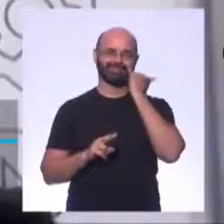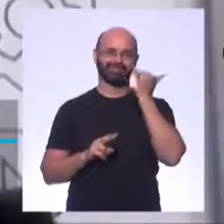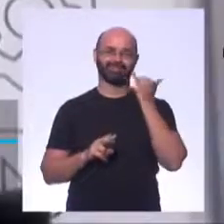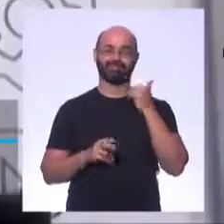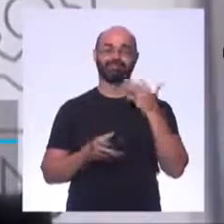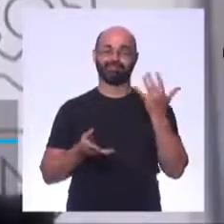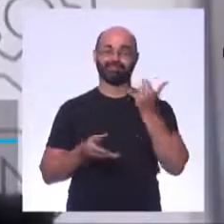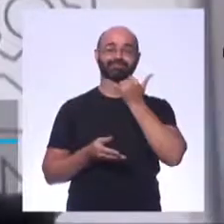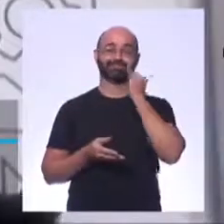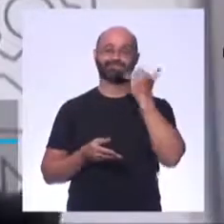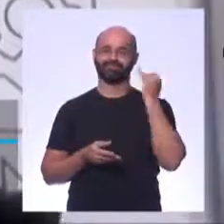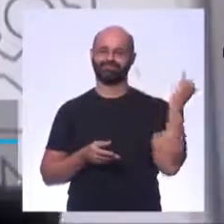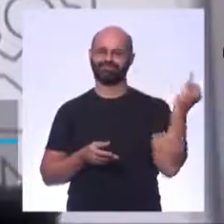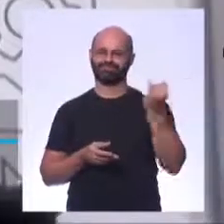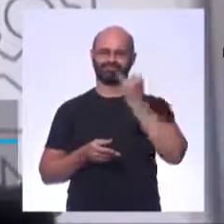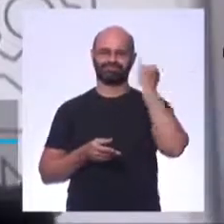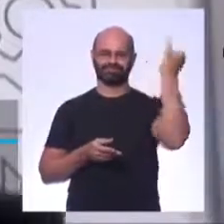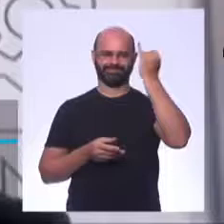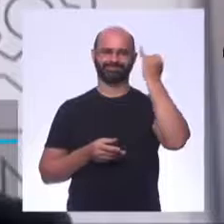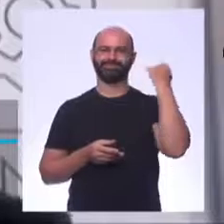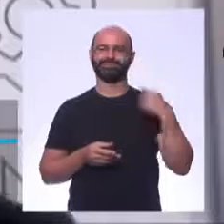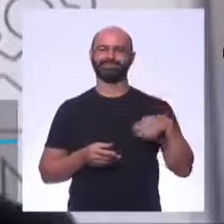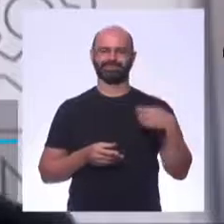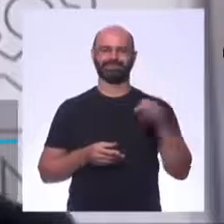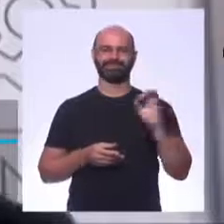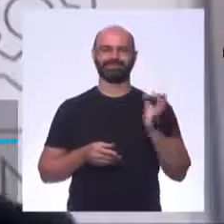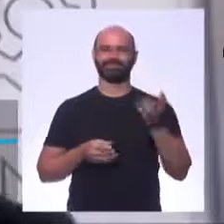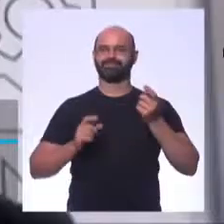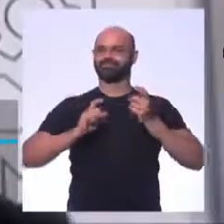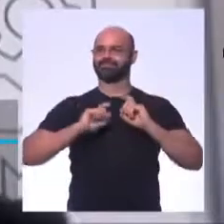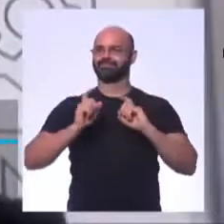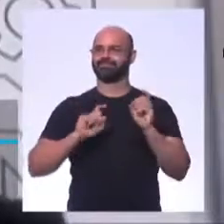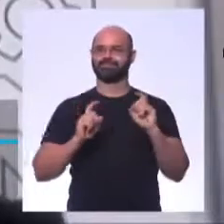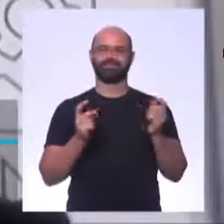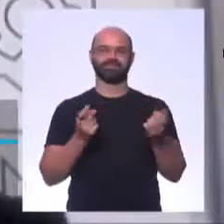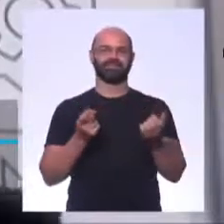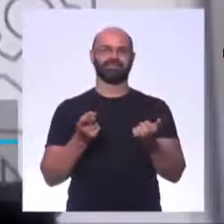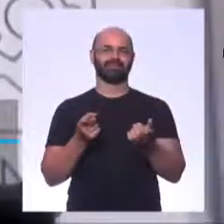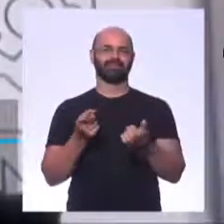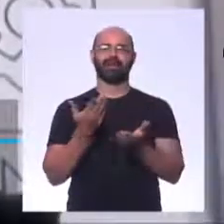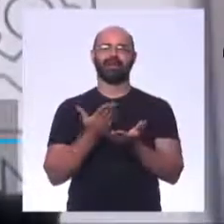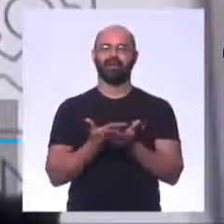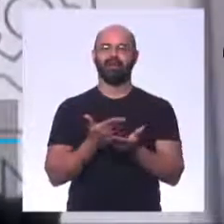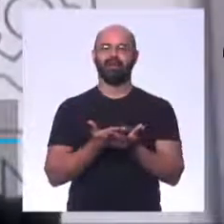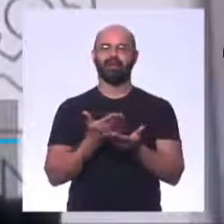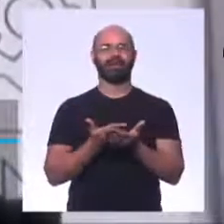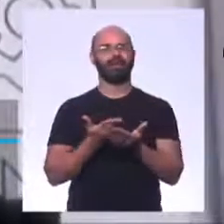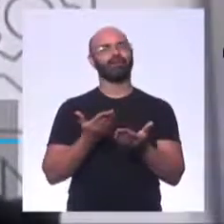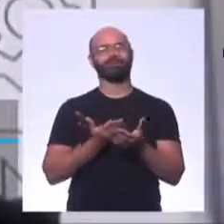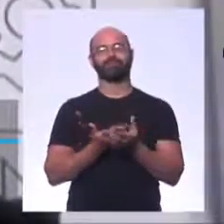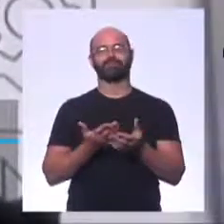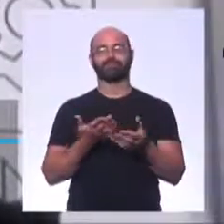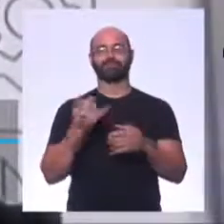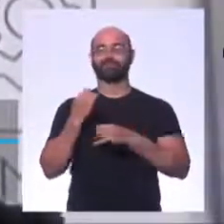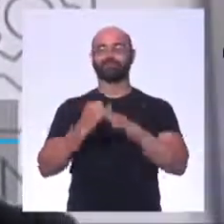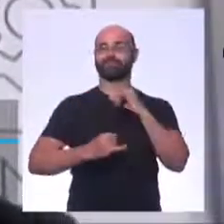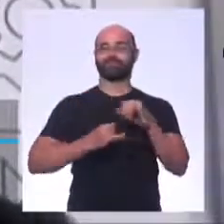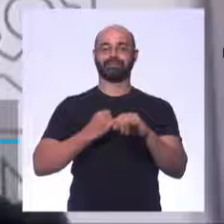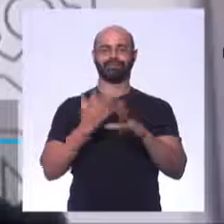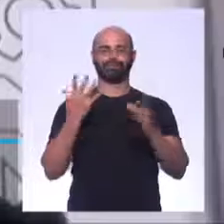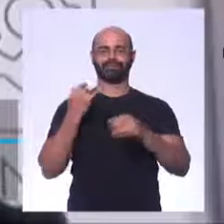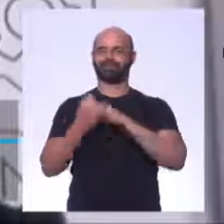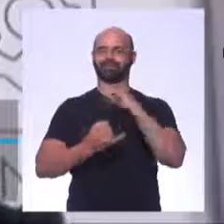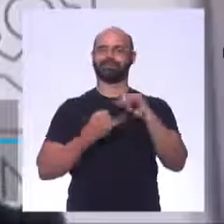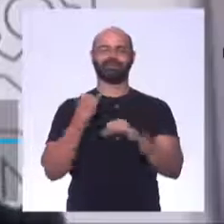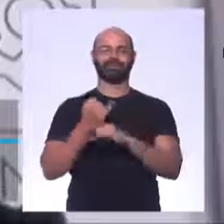tão necessários, né? Reunião, aula o tempo todo, tudo faz uso de internet, então tudo